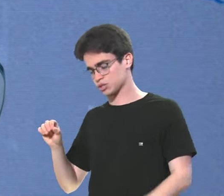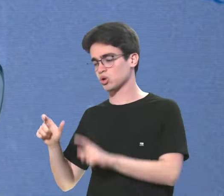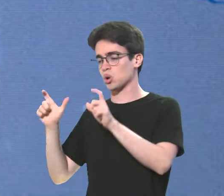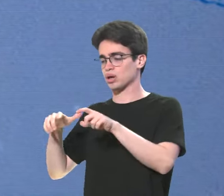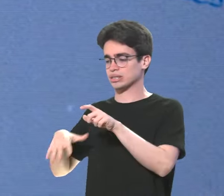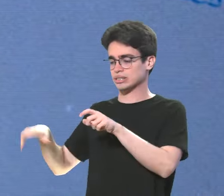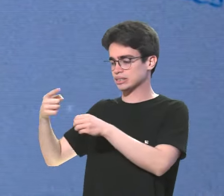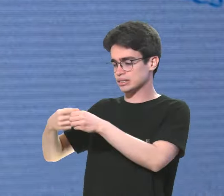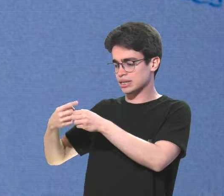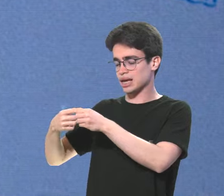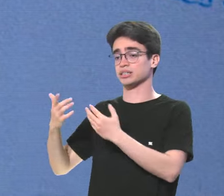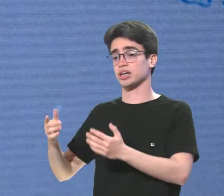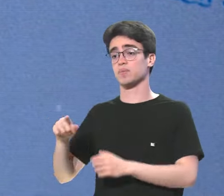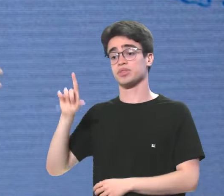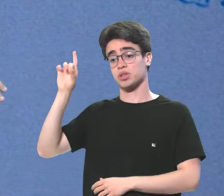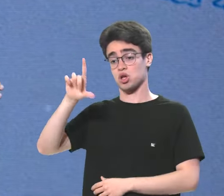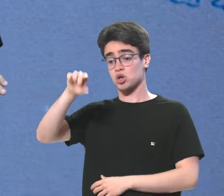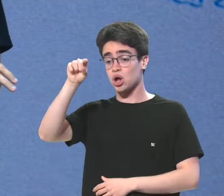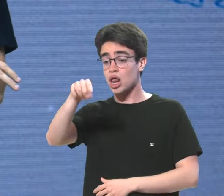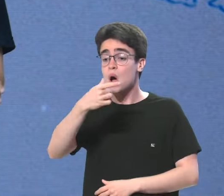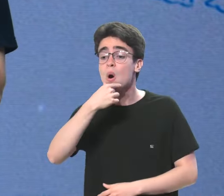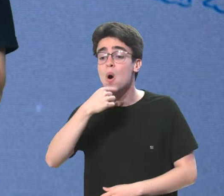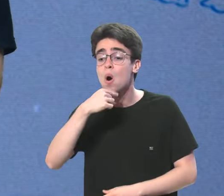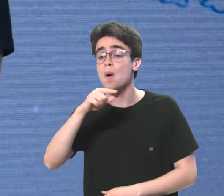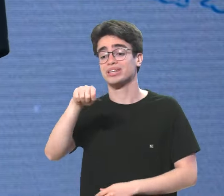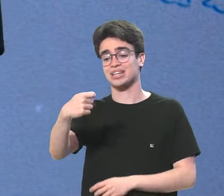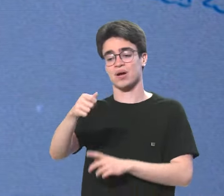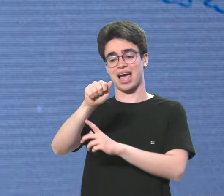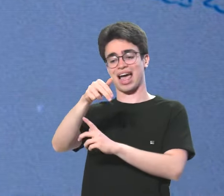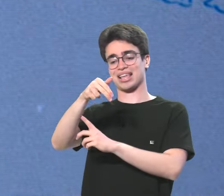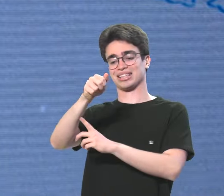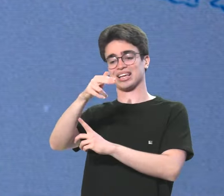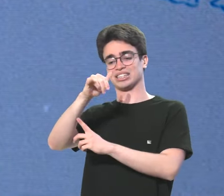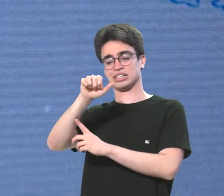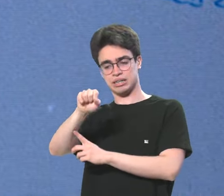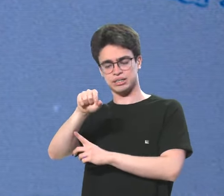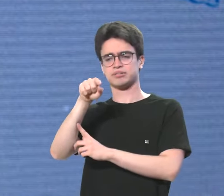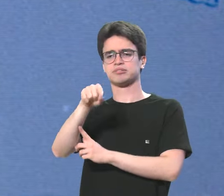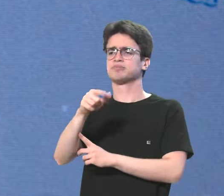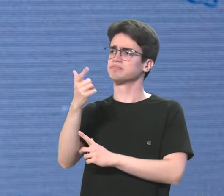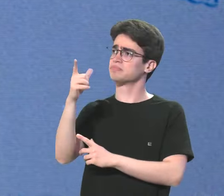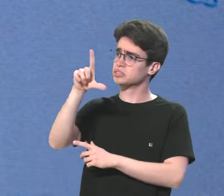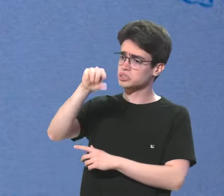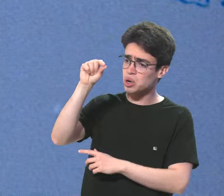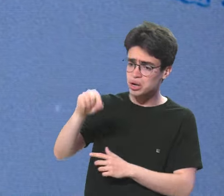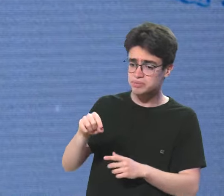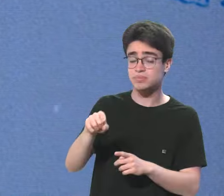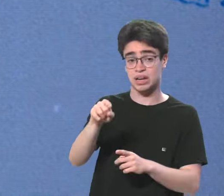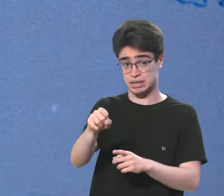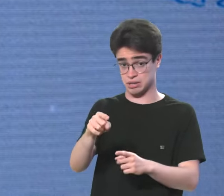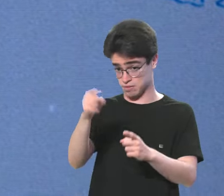profeta de lá e Falar com Saulo e Ananias foi fazer três coisas com Saulo fazer com que Saulo